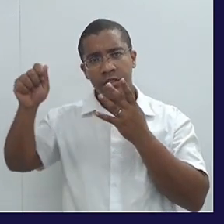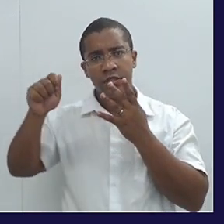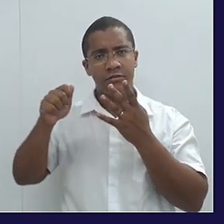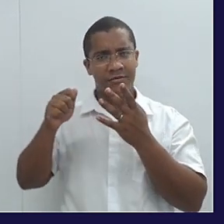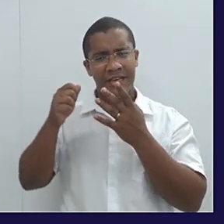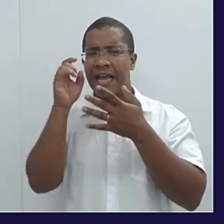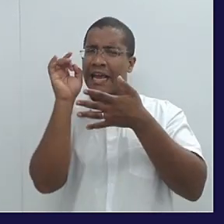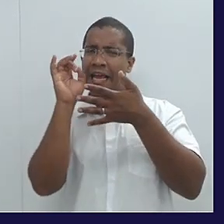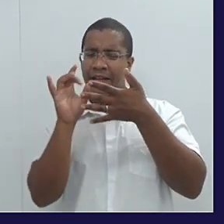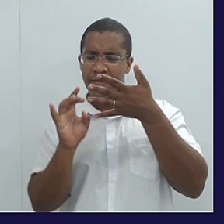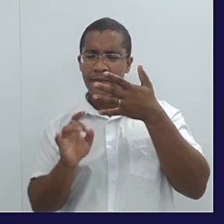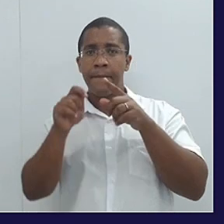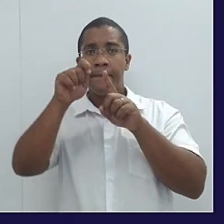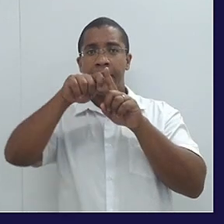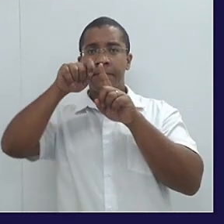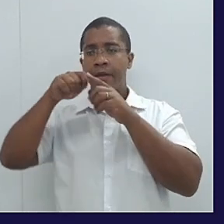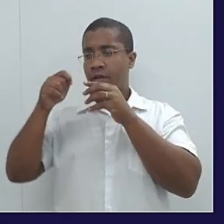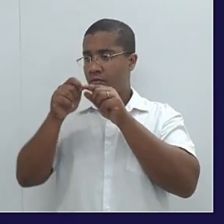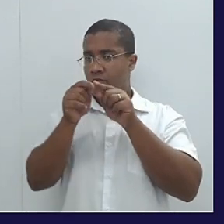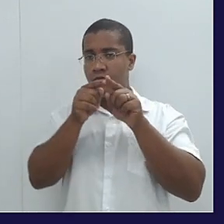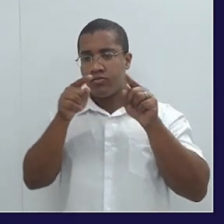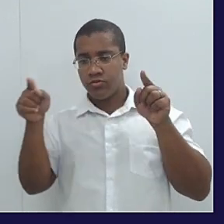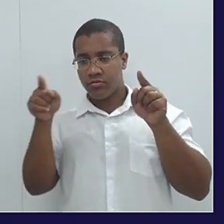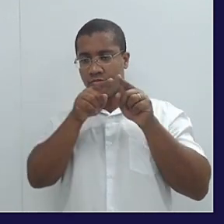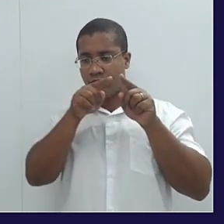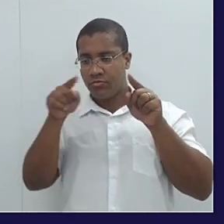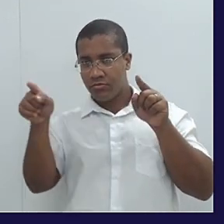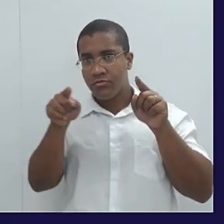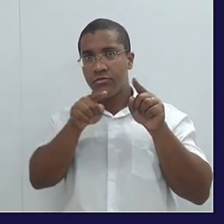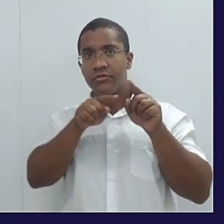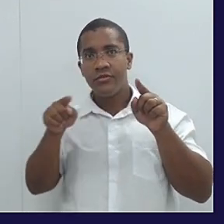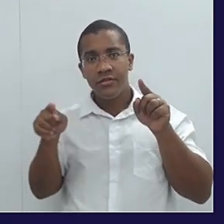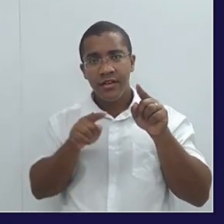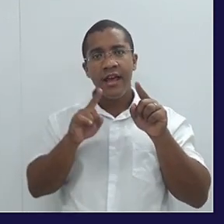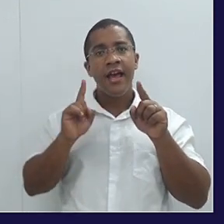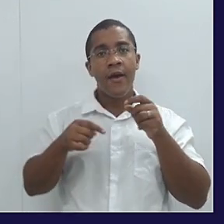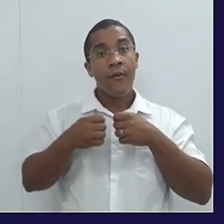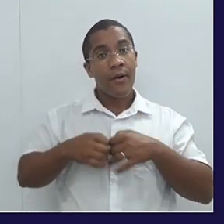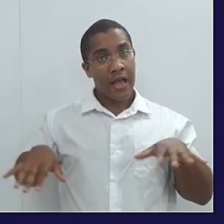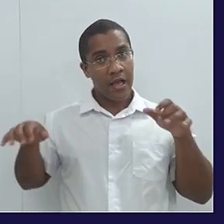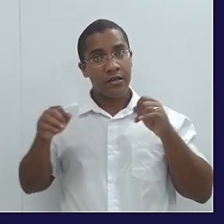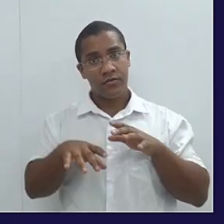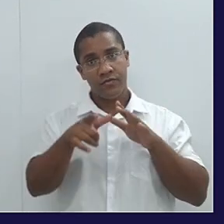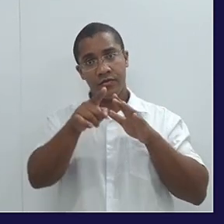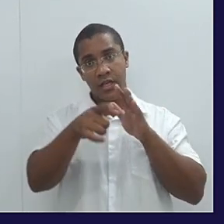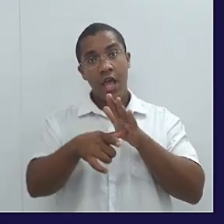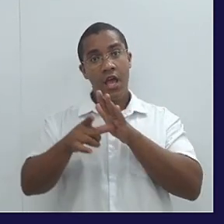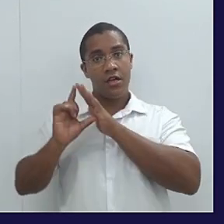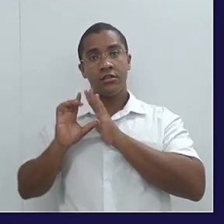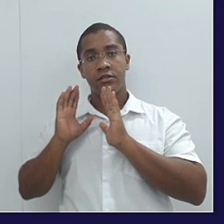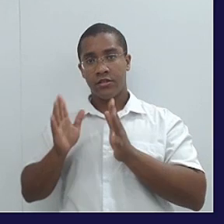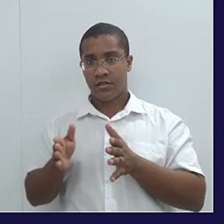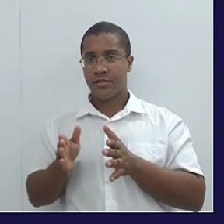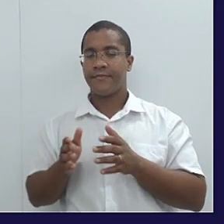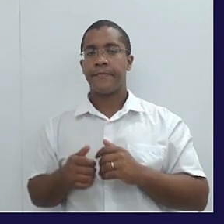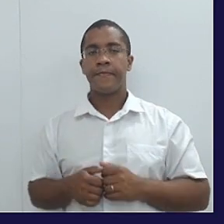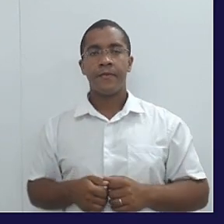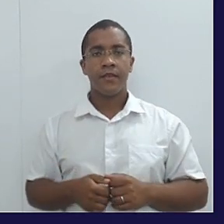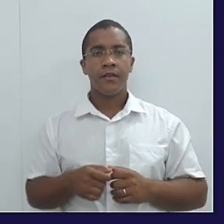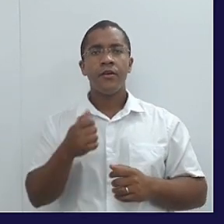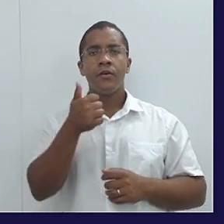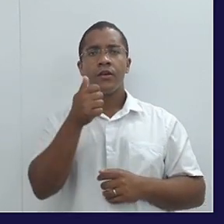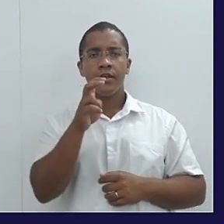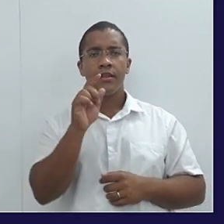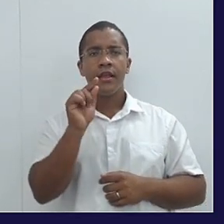de abril. De cada mês vai vir um histórico de consumo que você consumiu. No número 15, a gente vem aí